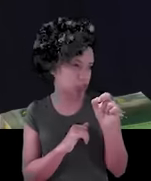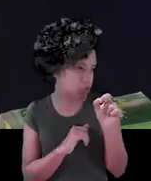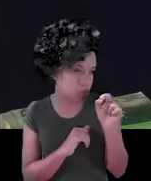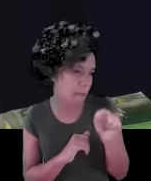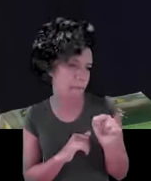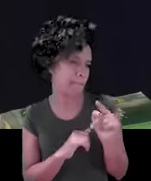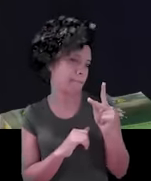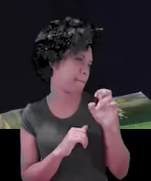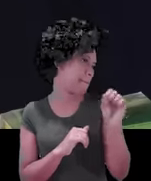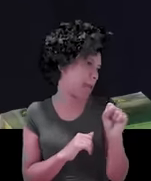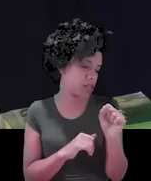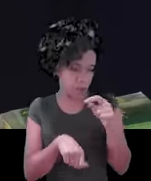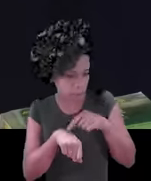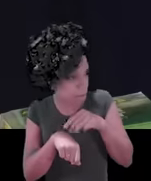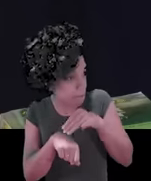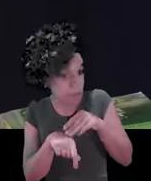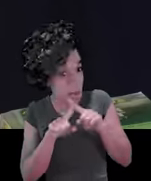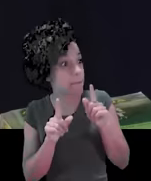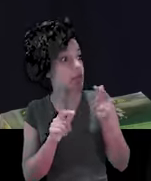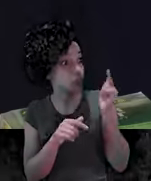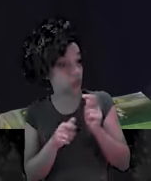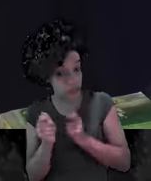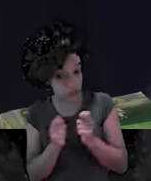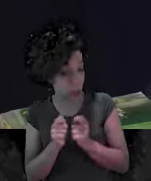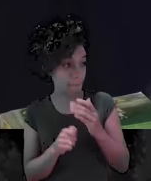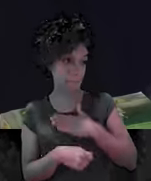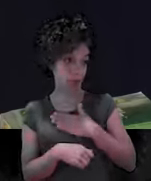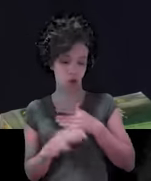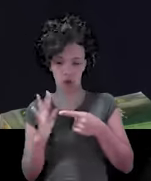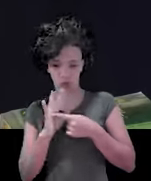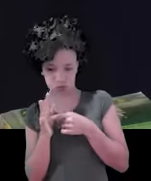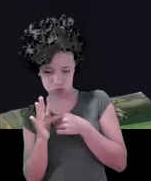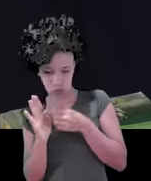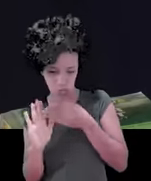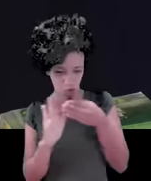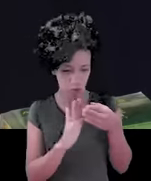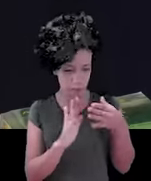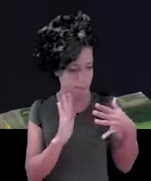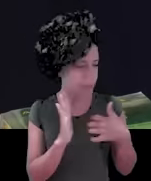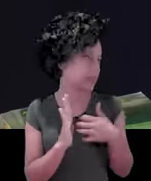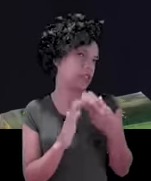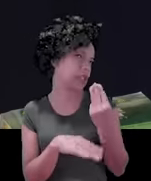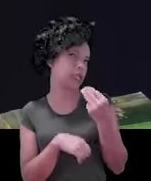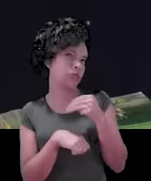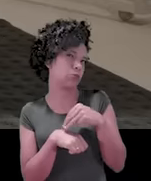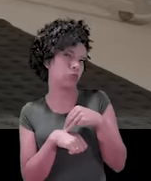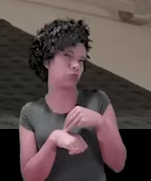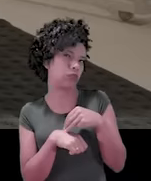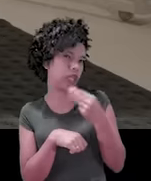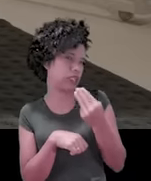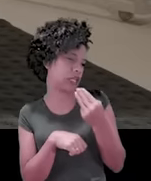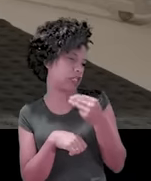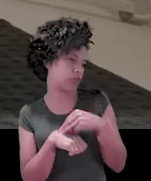mas que você ele vai conseguir ter um tempo no meu caso o entre a pane e o impacto de uns três minutos esteja meu